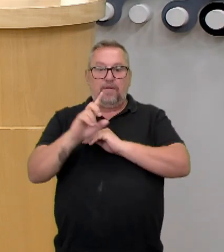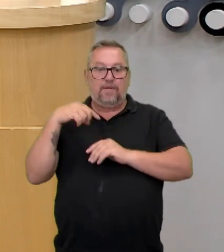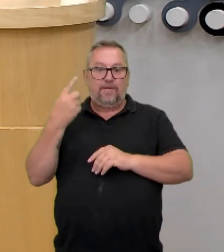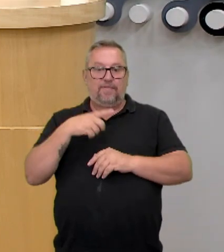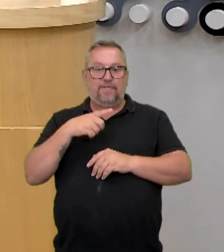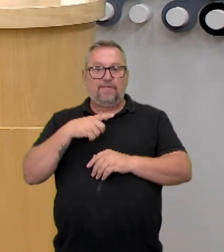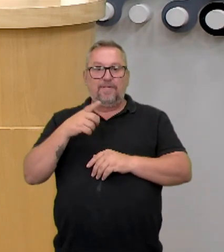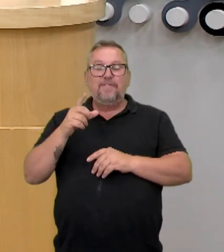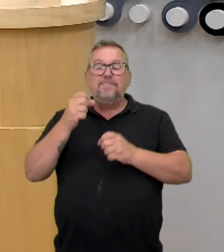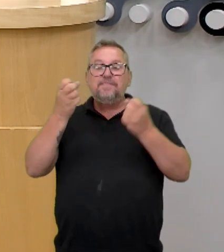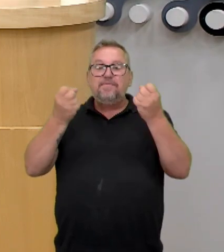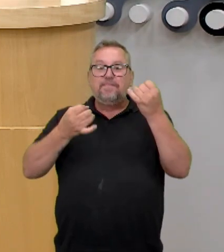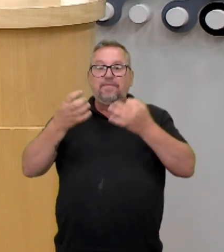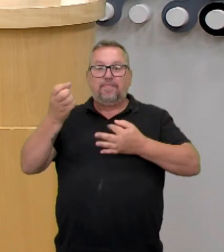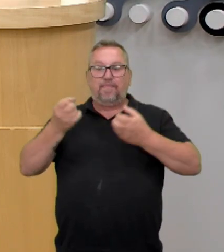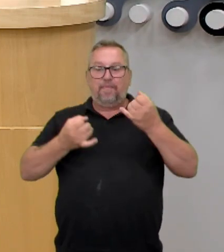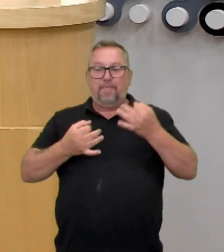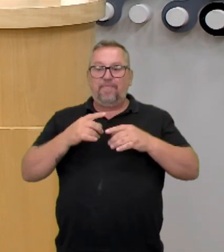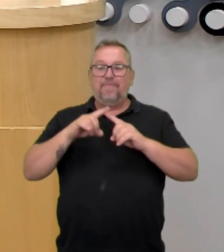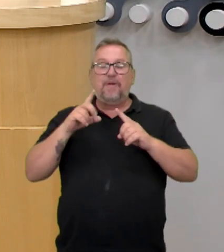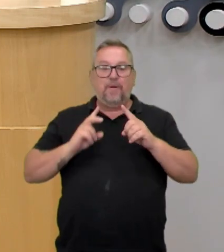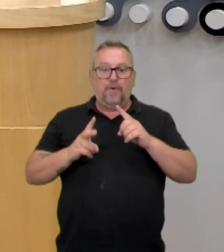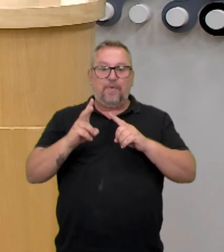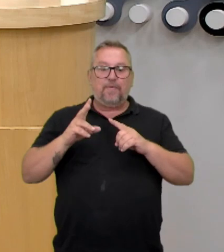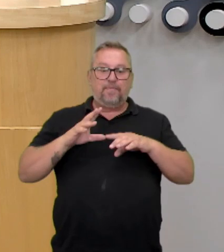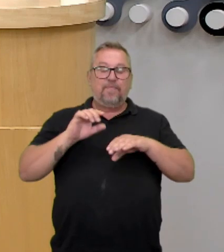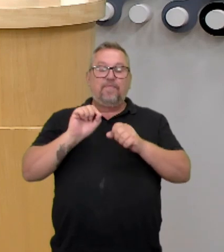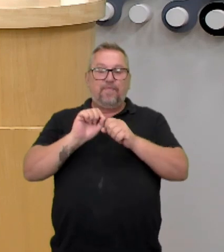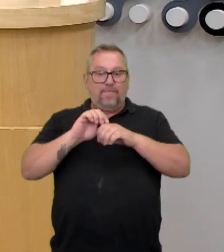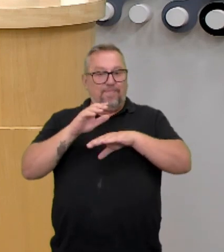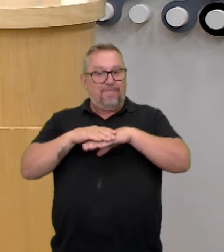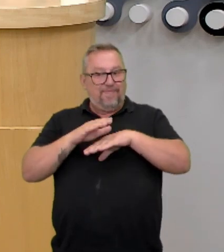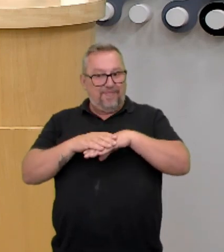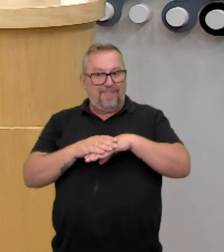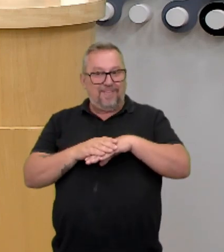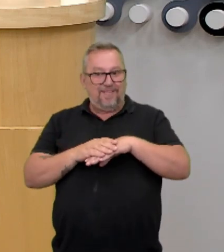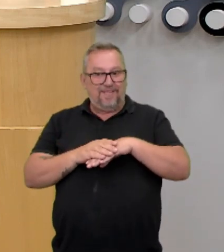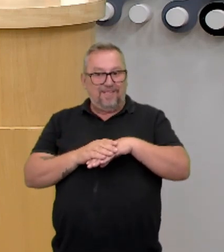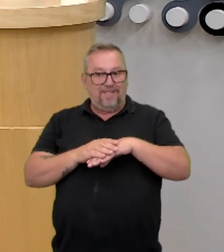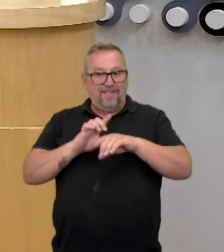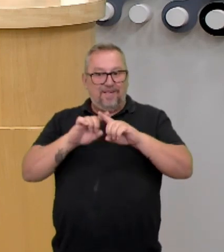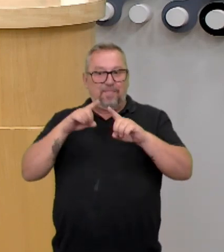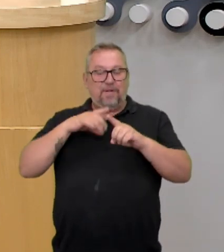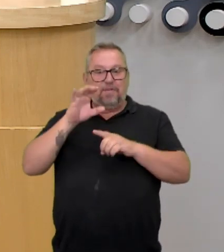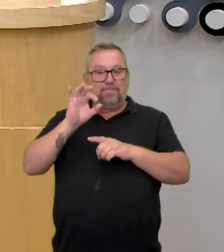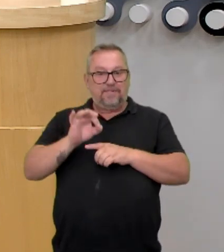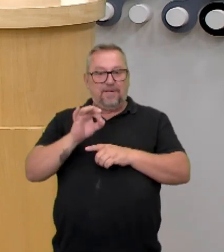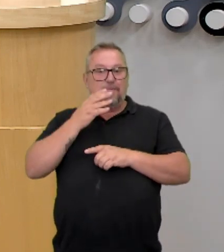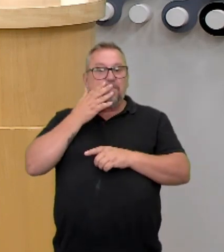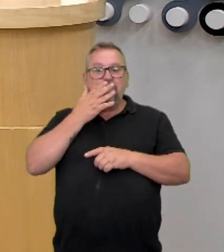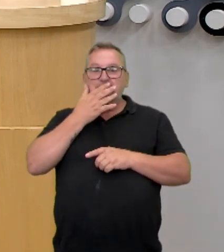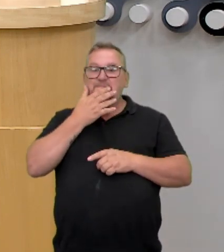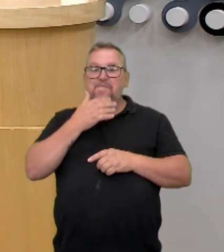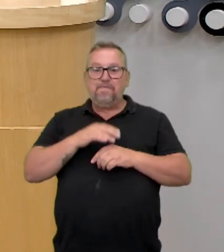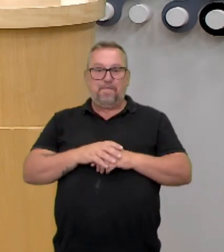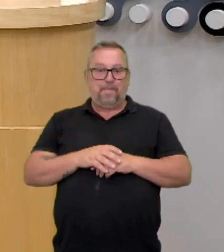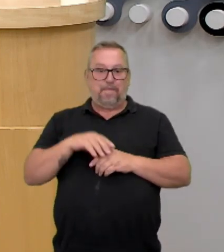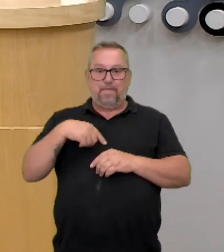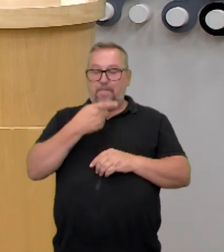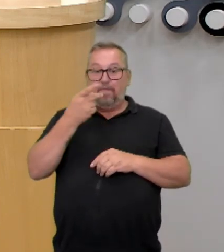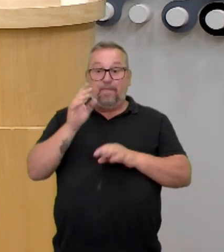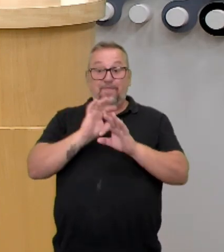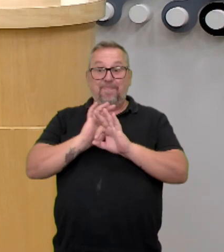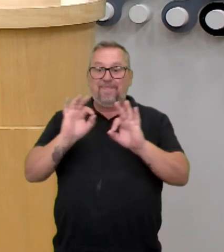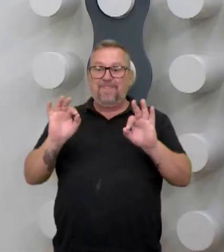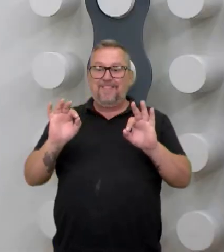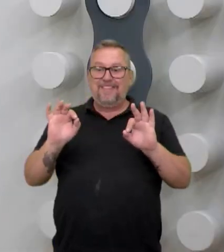teoria, explicando, quando chega na hora de pôr a mão na massa, a gente se sente como estudante mesmo, né? Tô falando o meu, mas o seu não vai ficar feio. Não, eu não falo nada. É